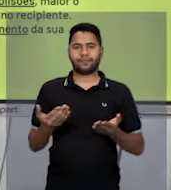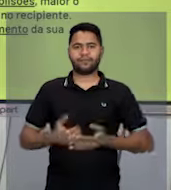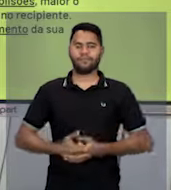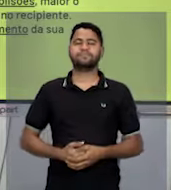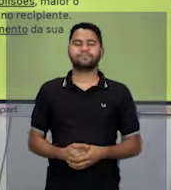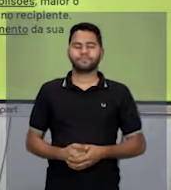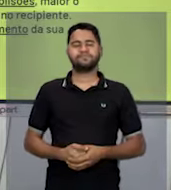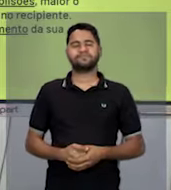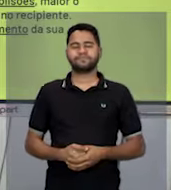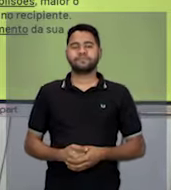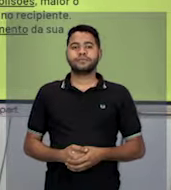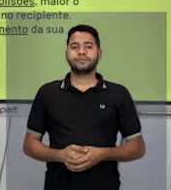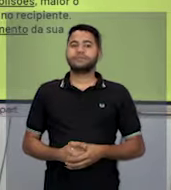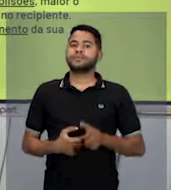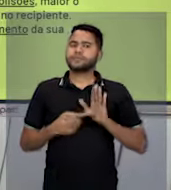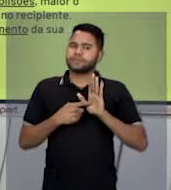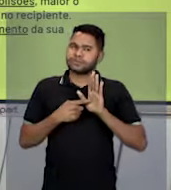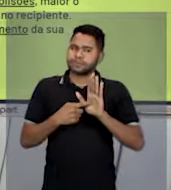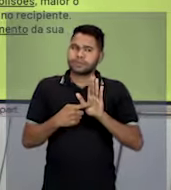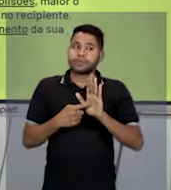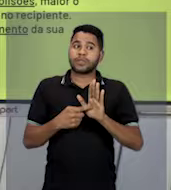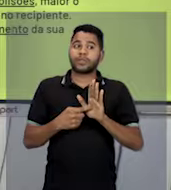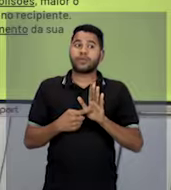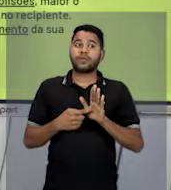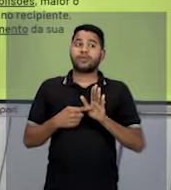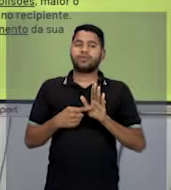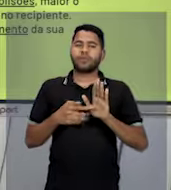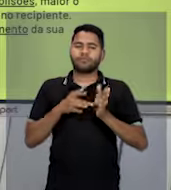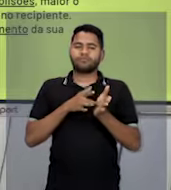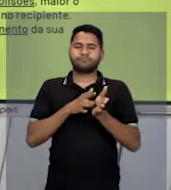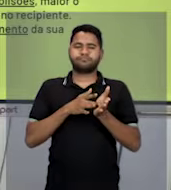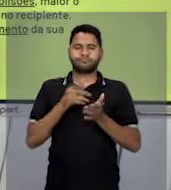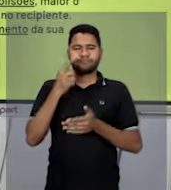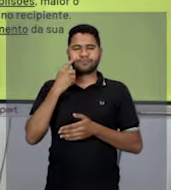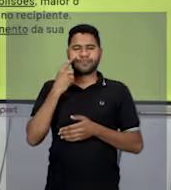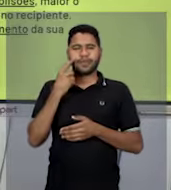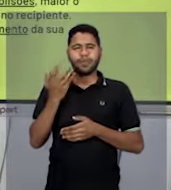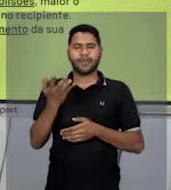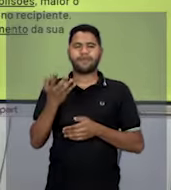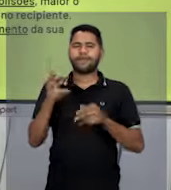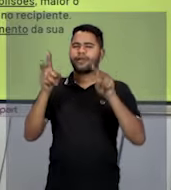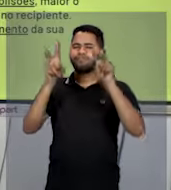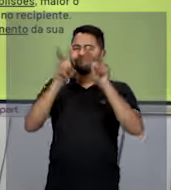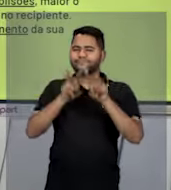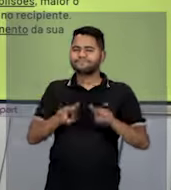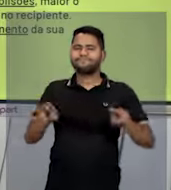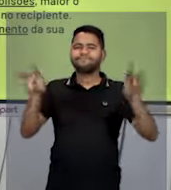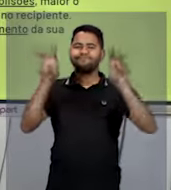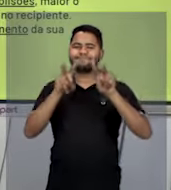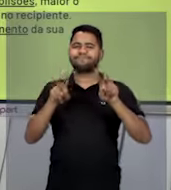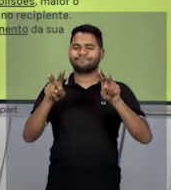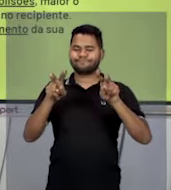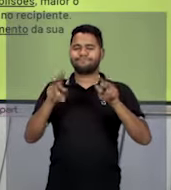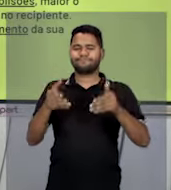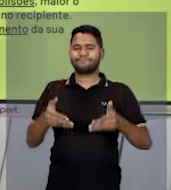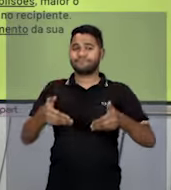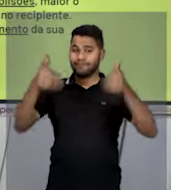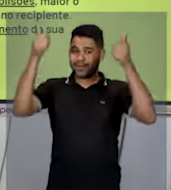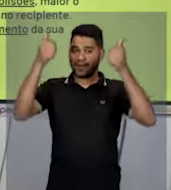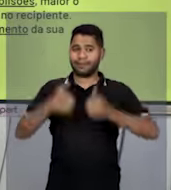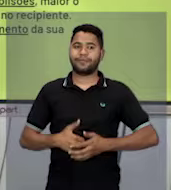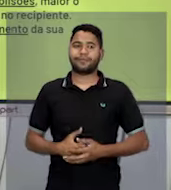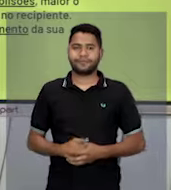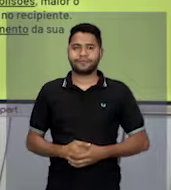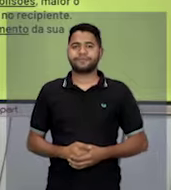momento. Bom, eu vou mostrar isso para vocês através de uma simulação, porque com ela fica mais fácil da gente visualizar.